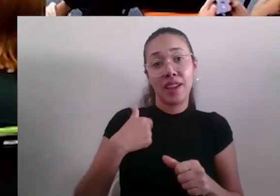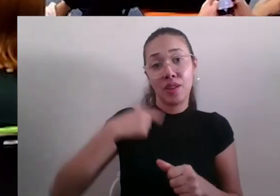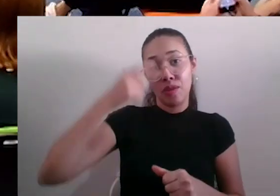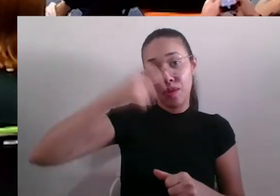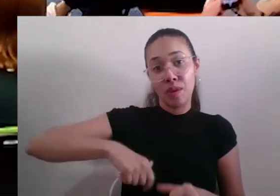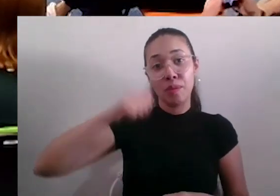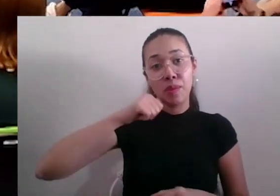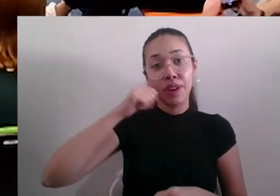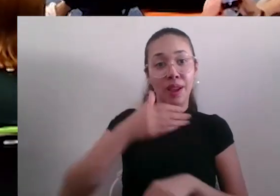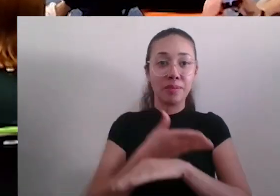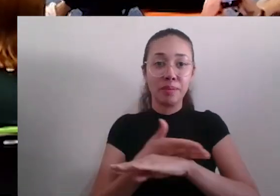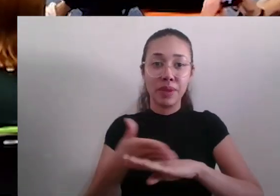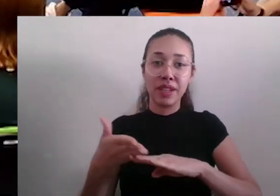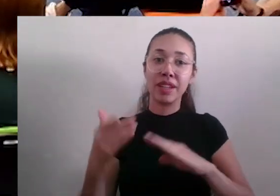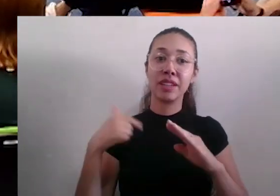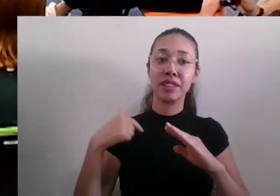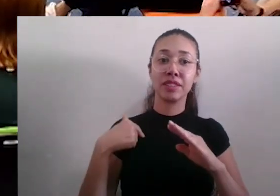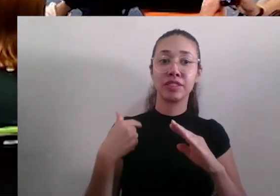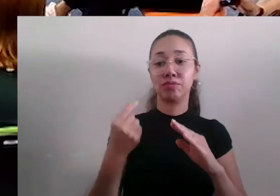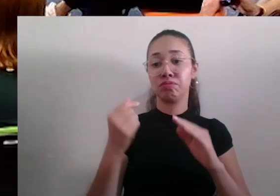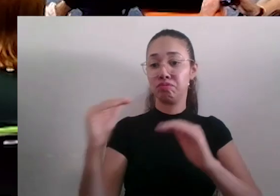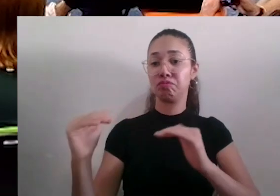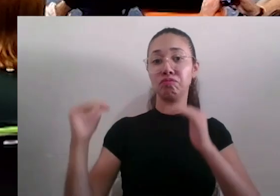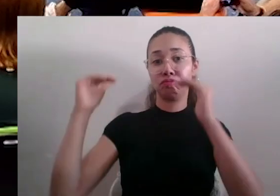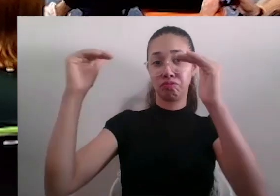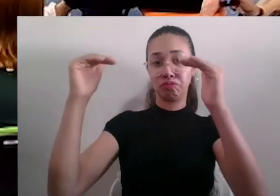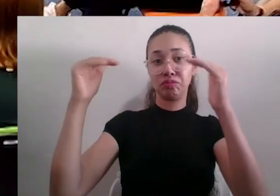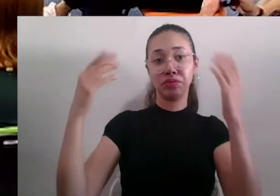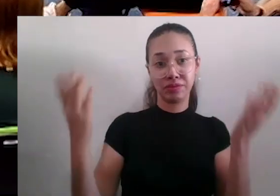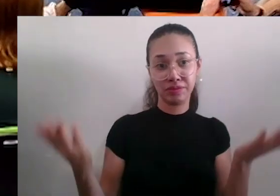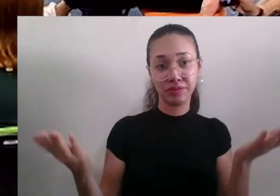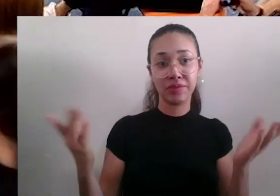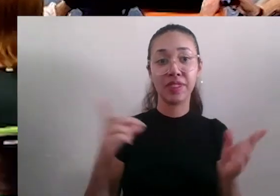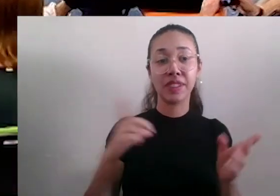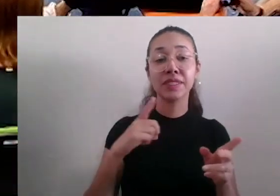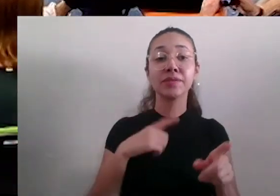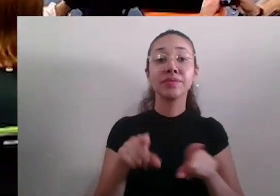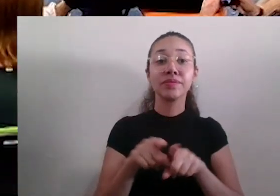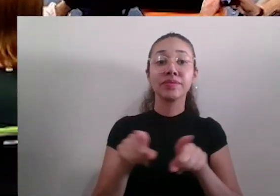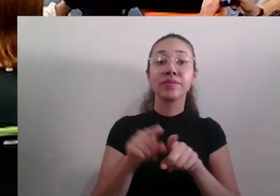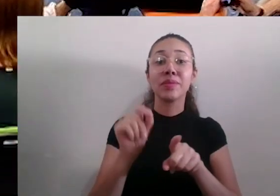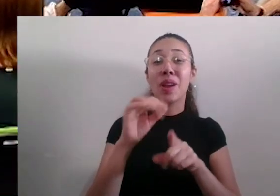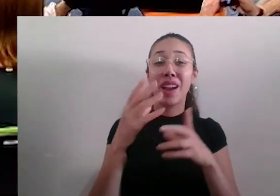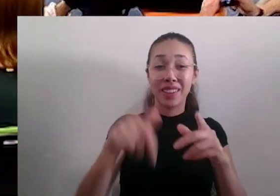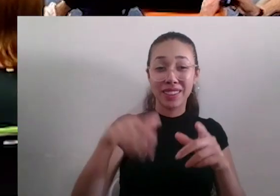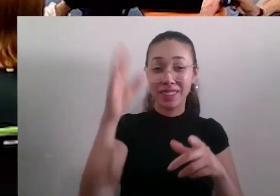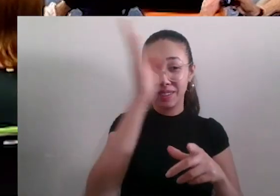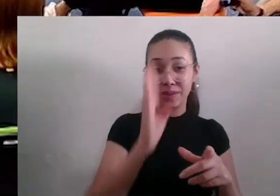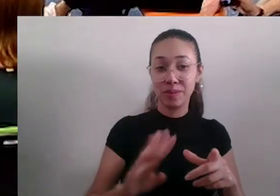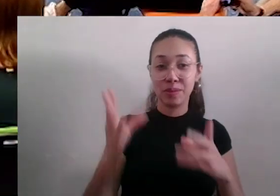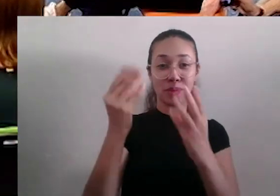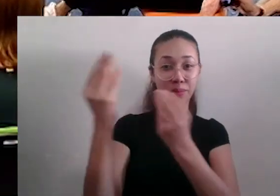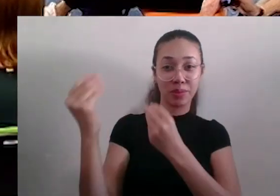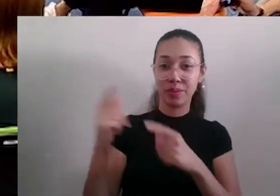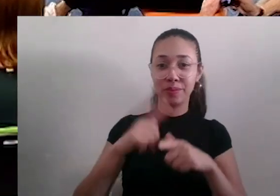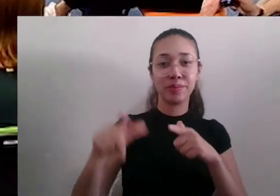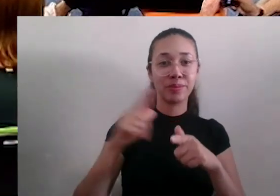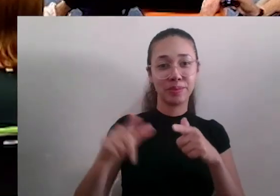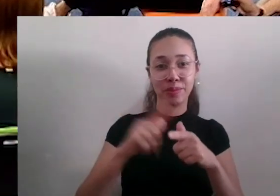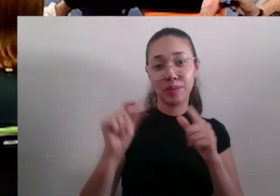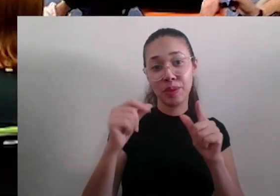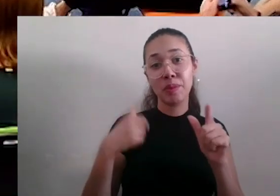caso eh o poder é menor isso é um dos grandes problemas do nosso país né mas mesmo para mim obviamente eu não